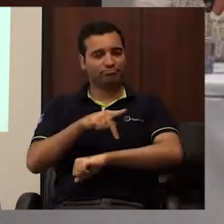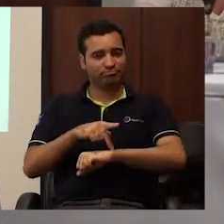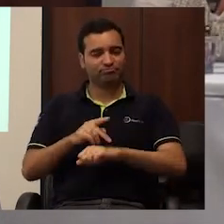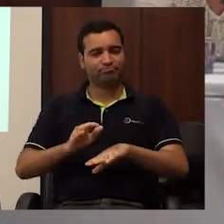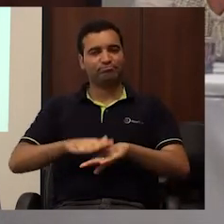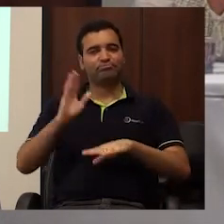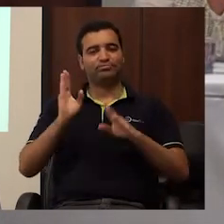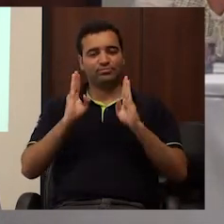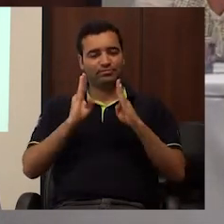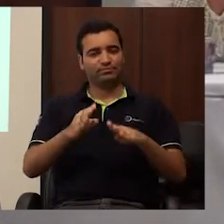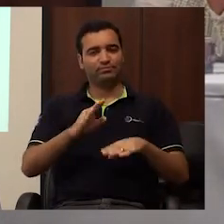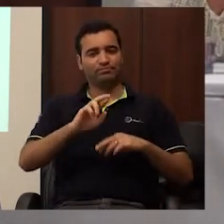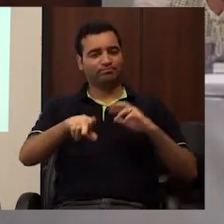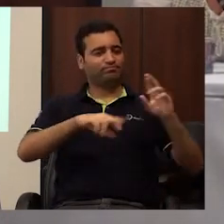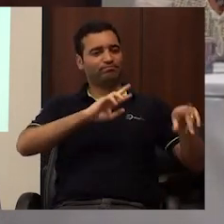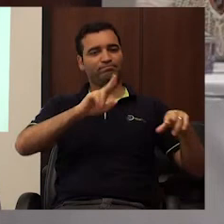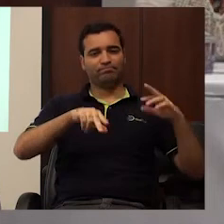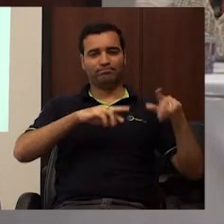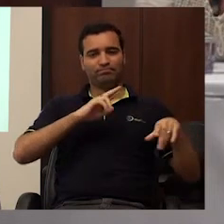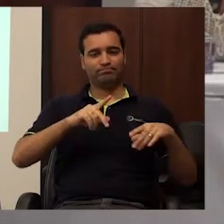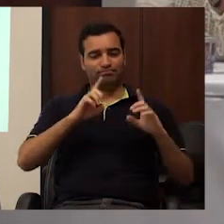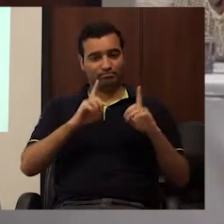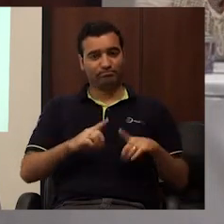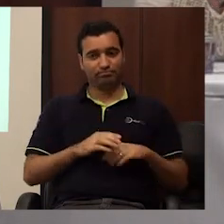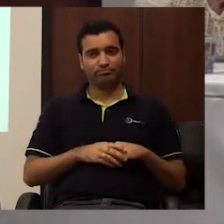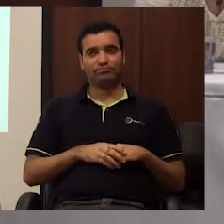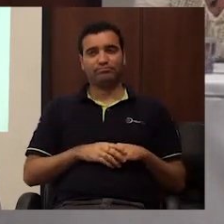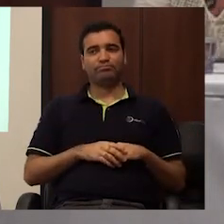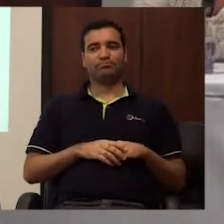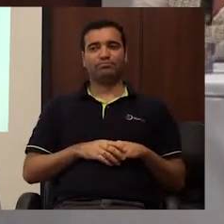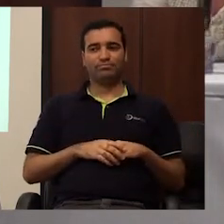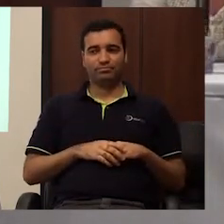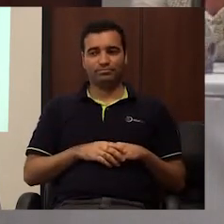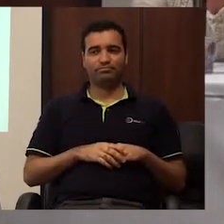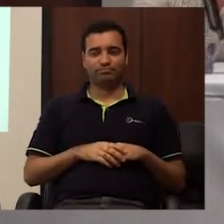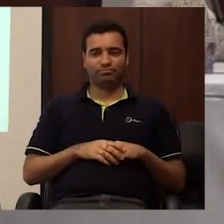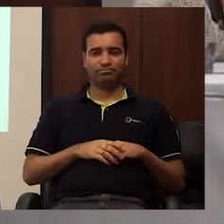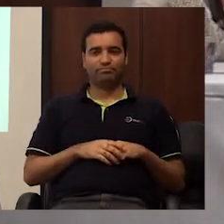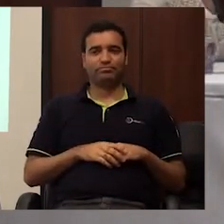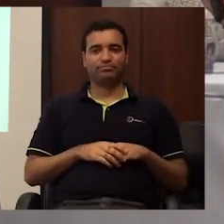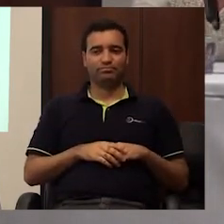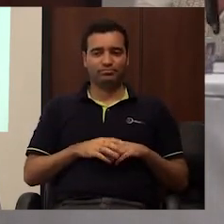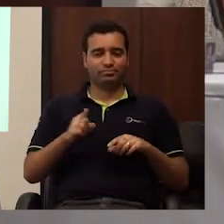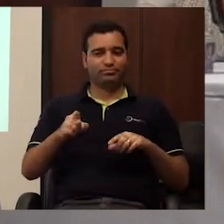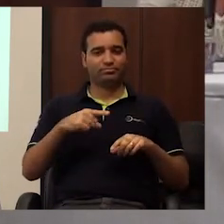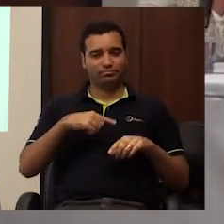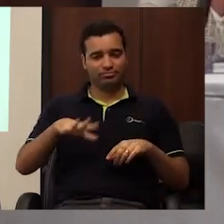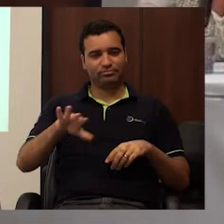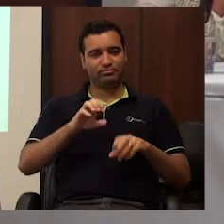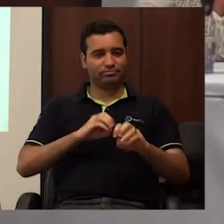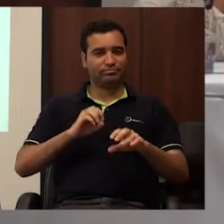mais direcionado às diferentes deficiências e à especificidade das deficiências que compõem a educação